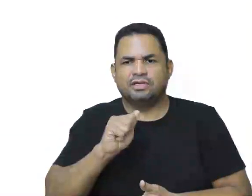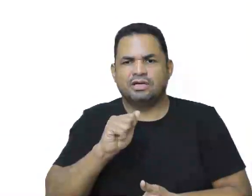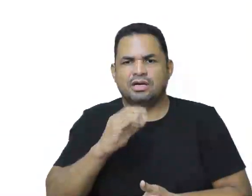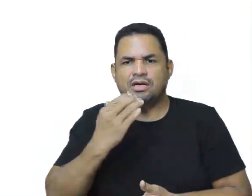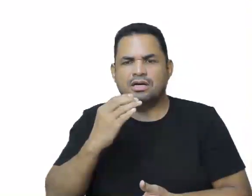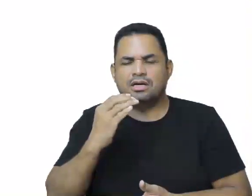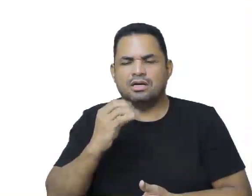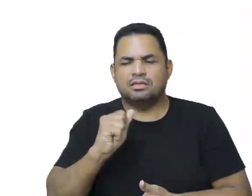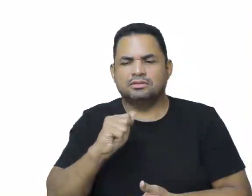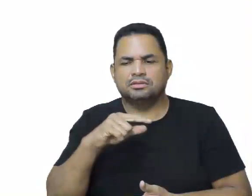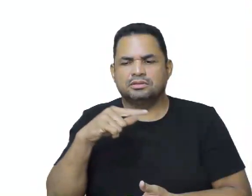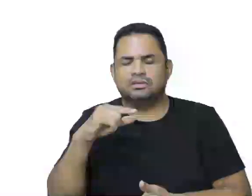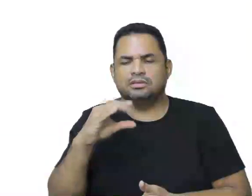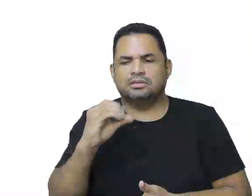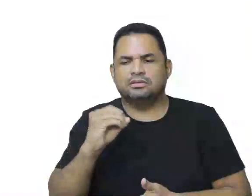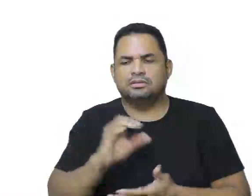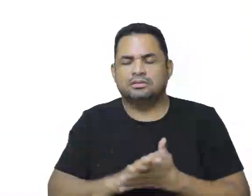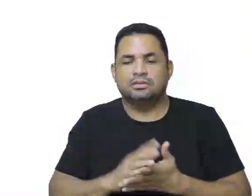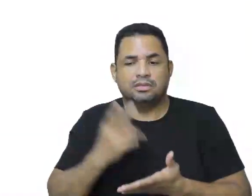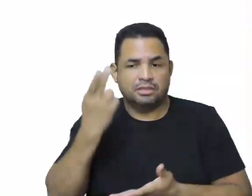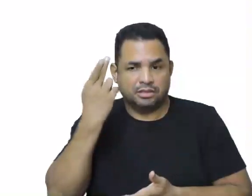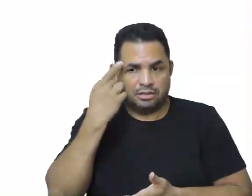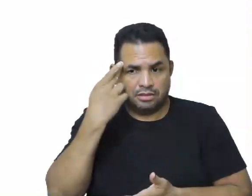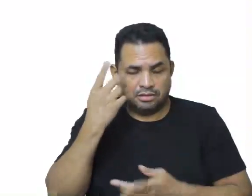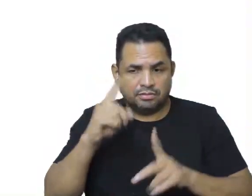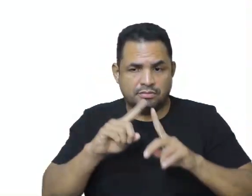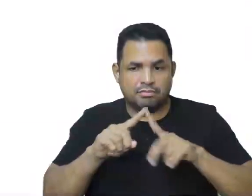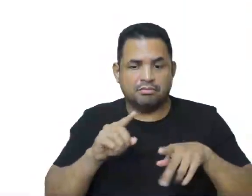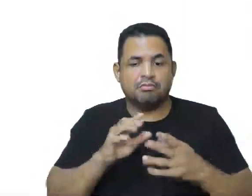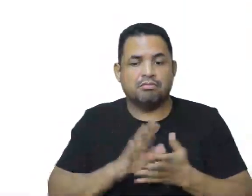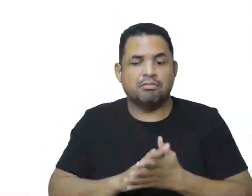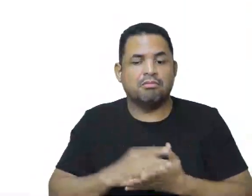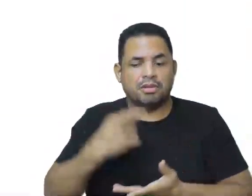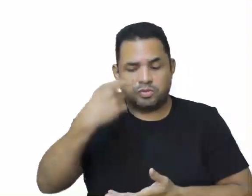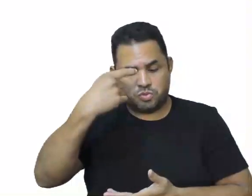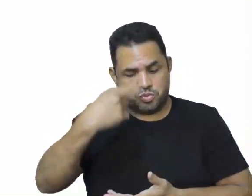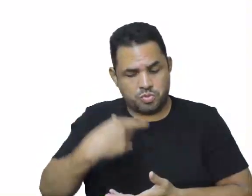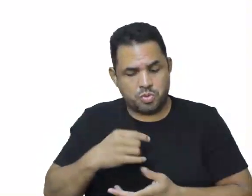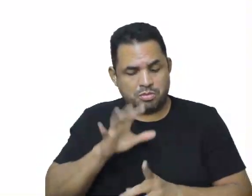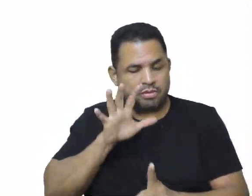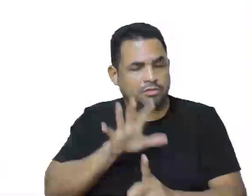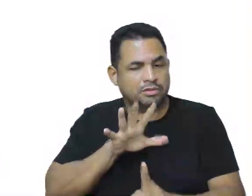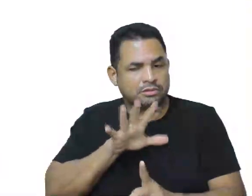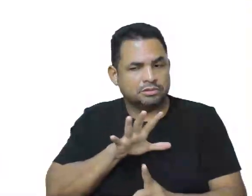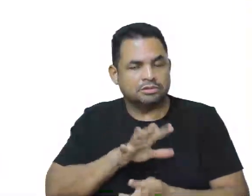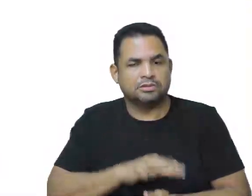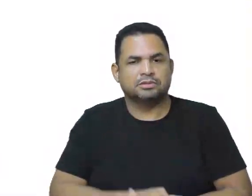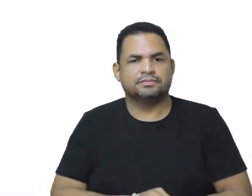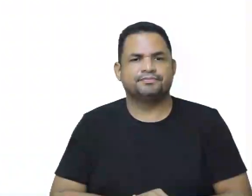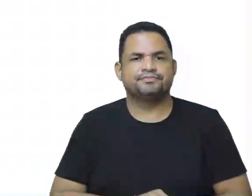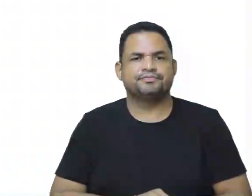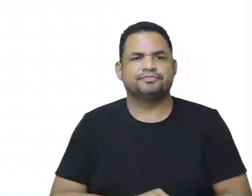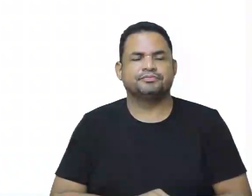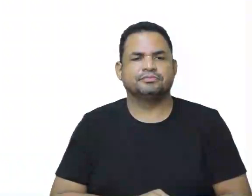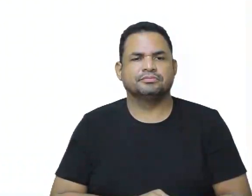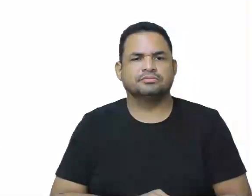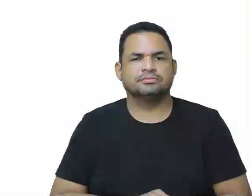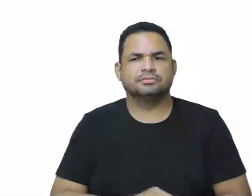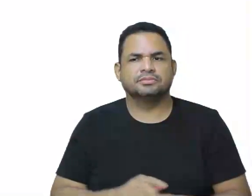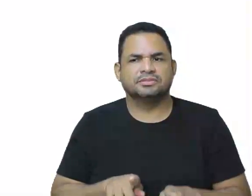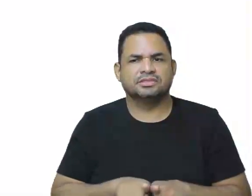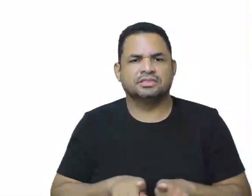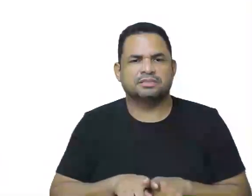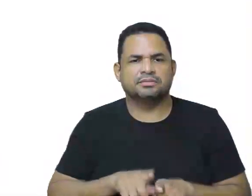natural, na verdade, ela é natural, mas o homem também ele intensifica esse processo. Falamos